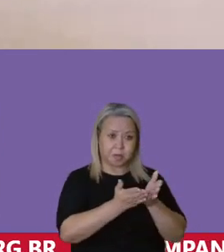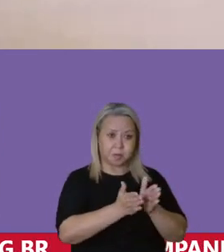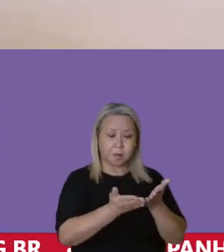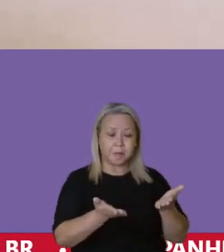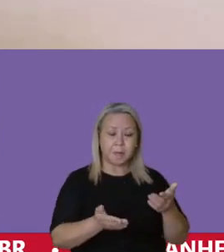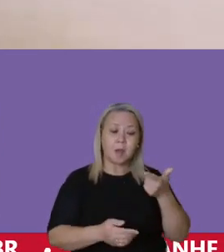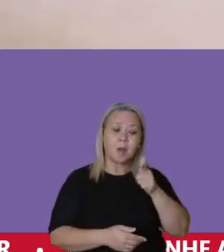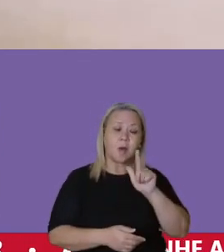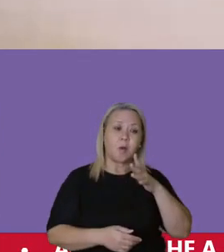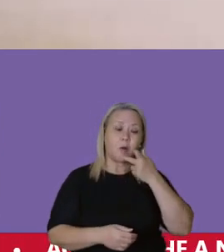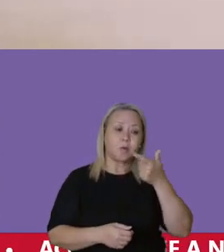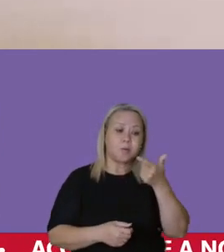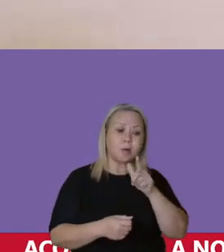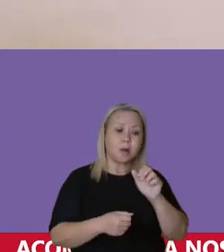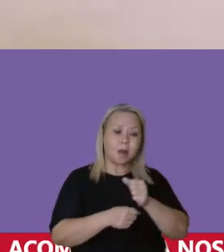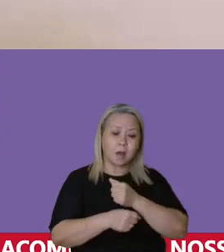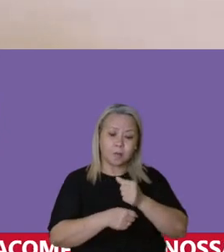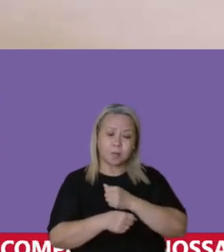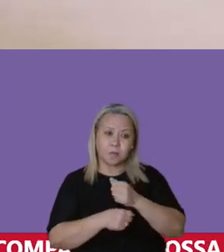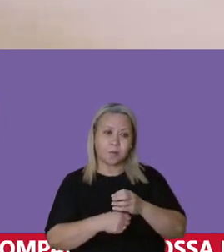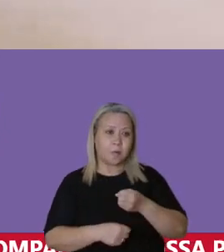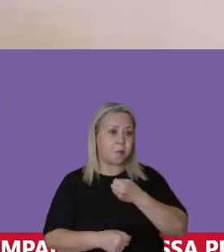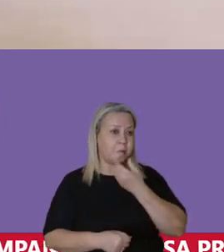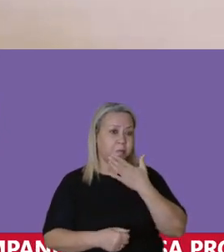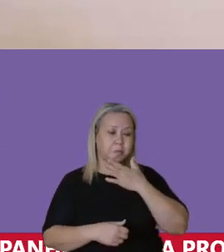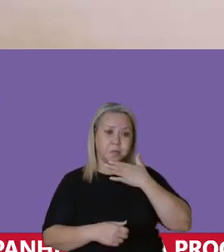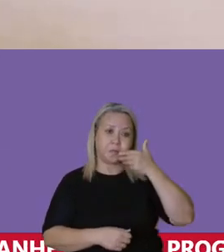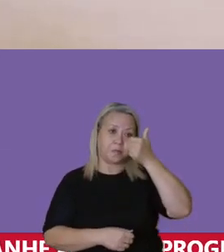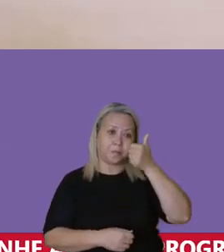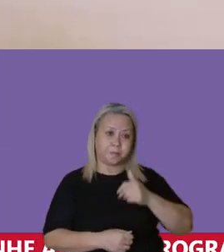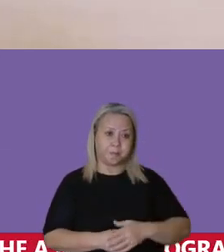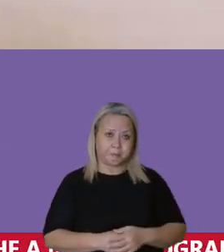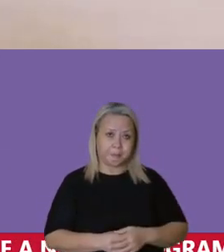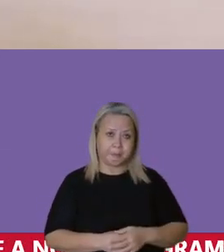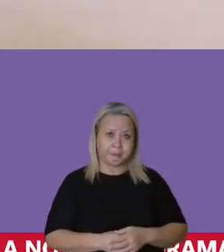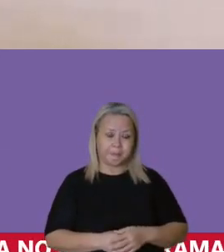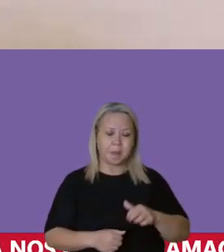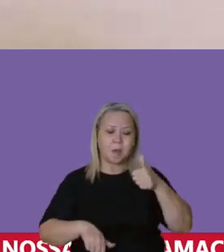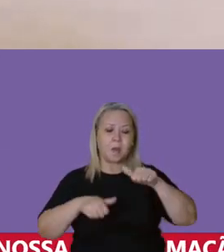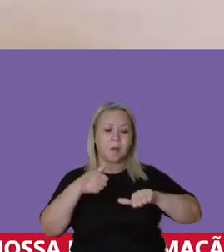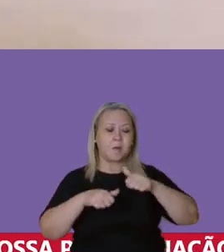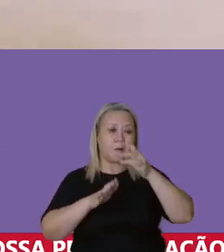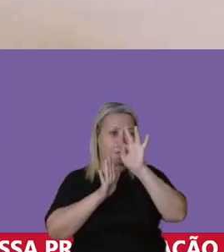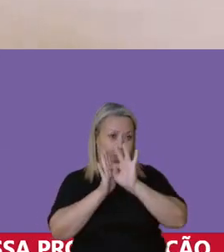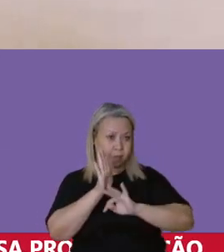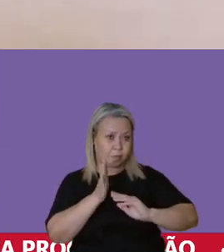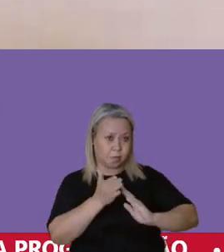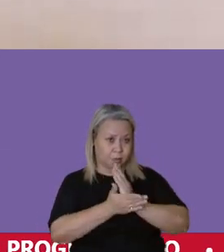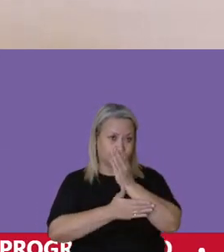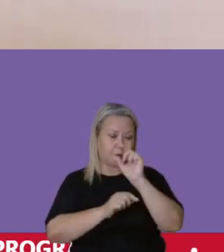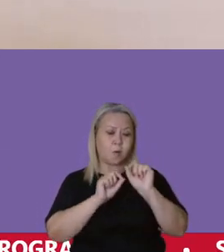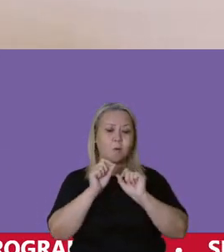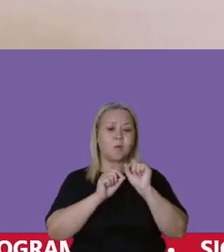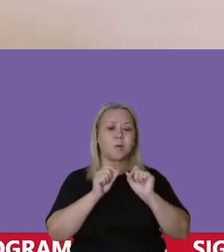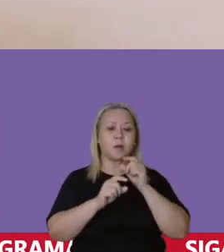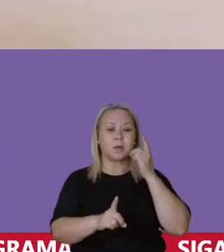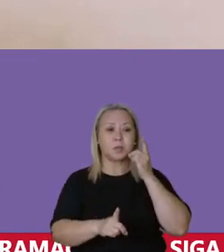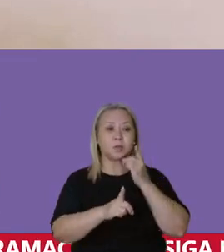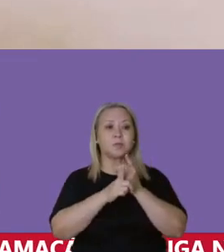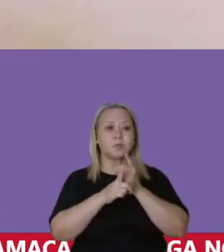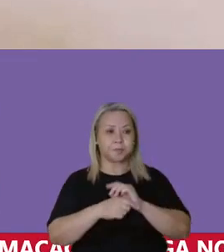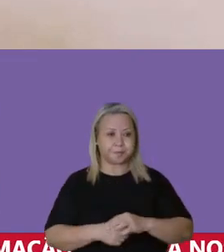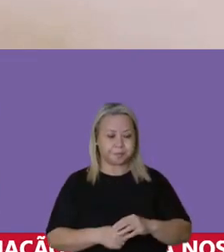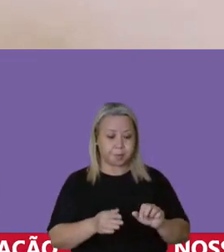porque ela vai melhorar a progressividade do sistema. Então, quando a gente foi avaliar o texto mesmo aprovado, o que a gente descobriu?